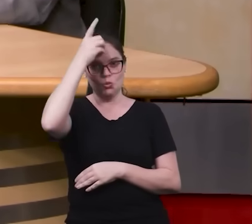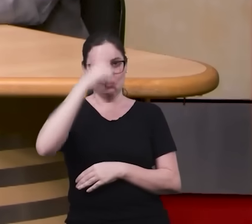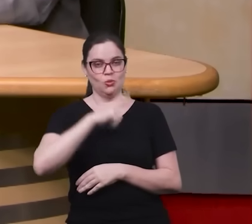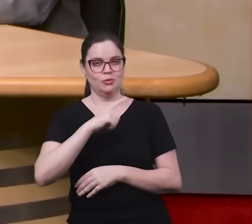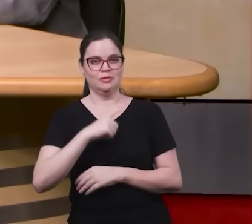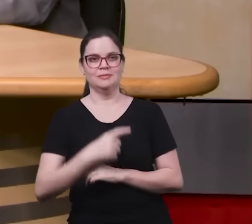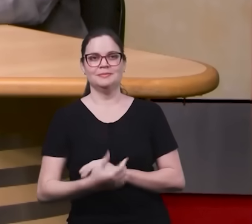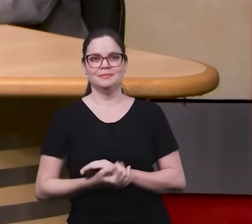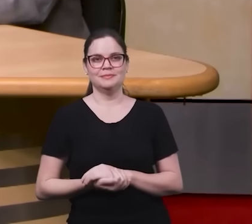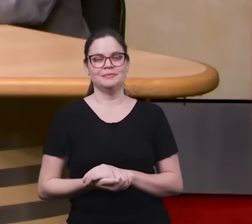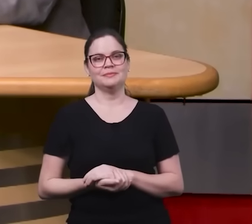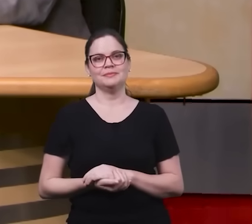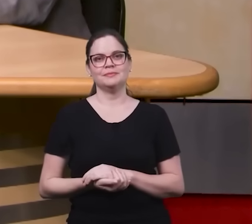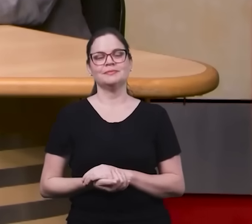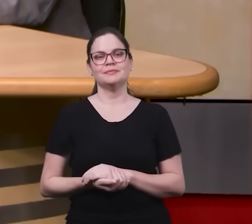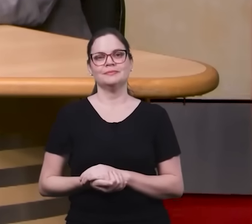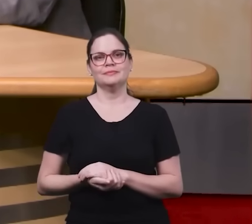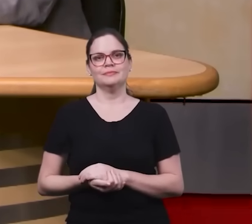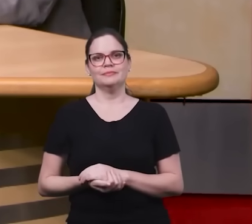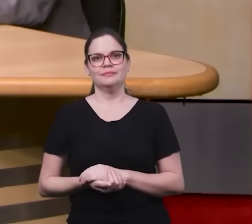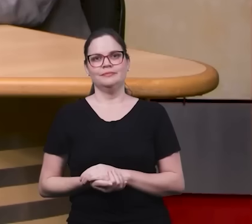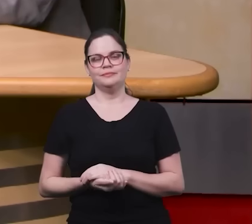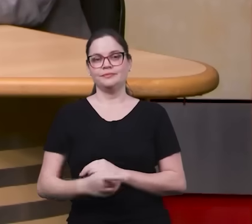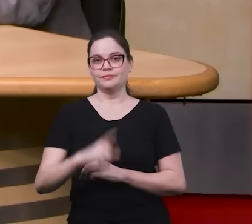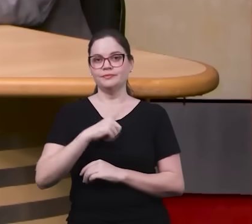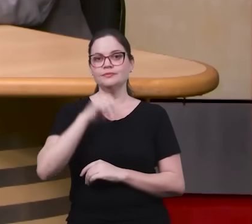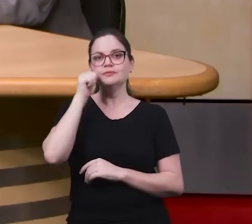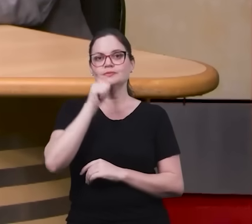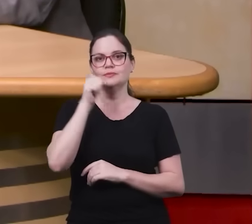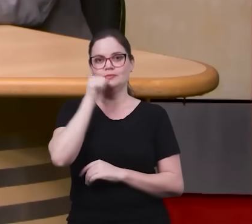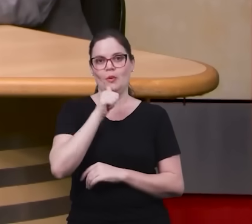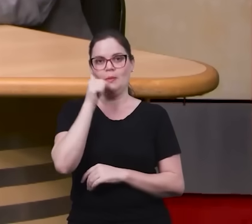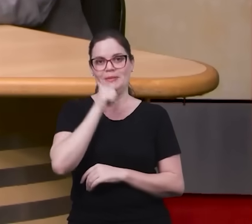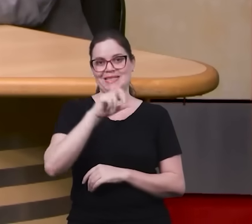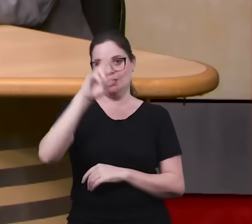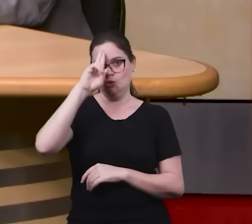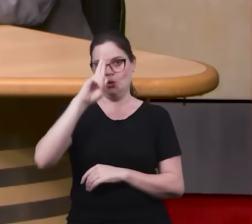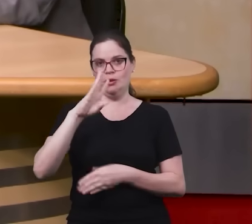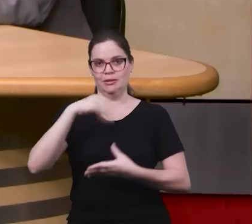né? Incrível, crianças e tal. Nós tínhamos uma senhora na igreja,